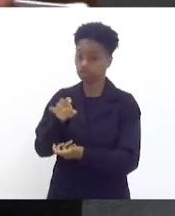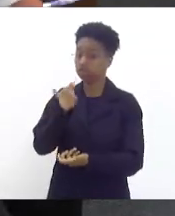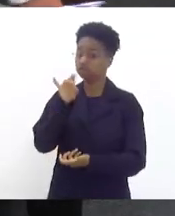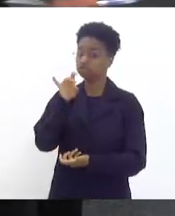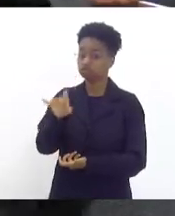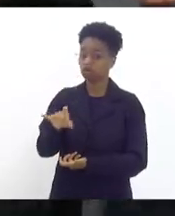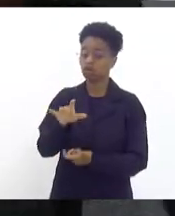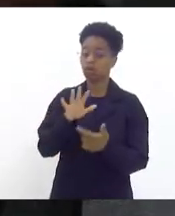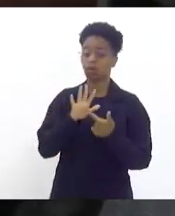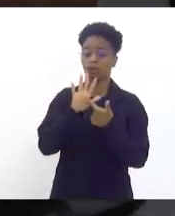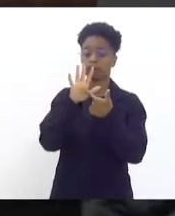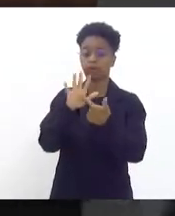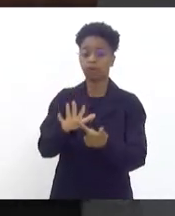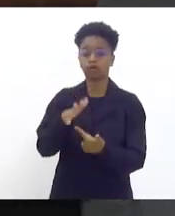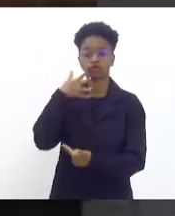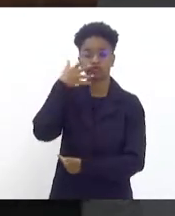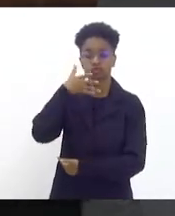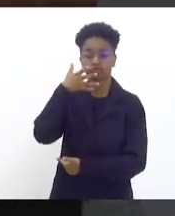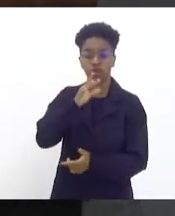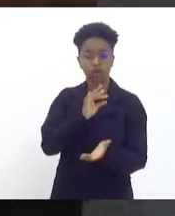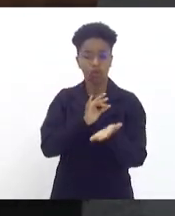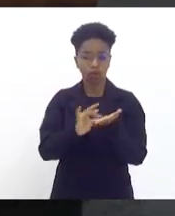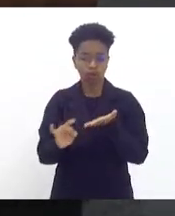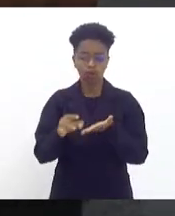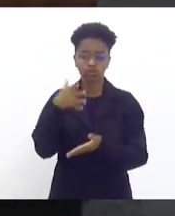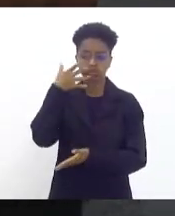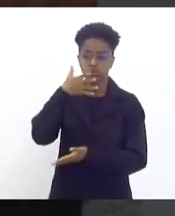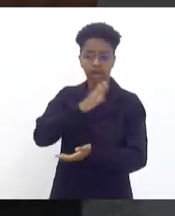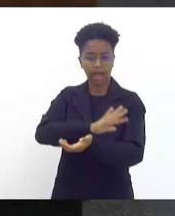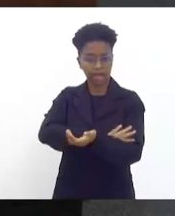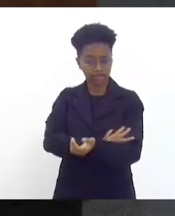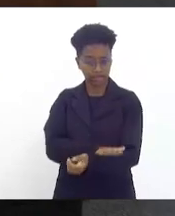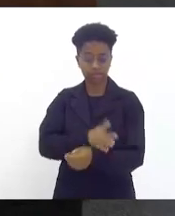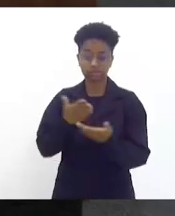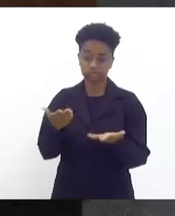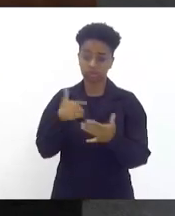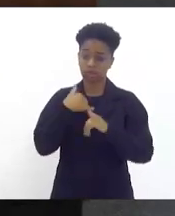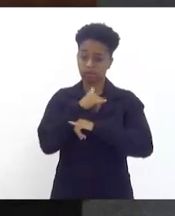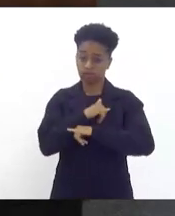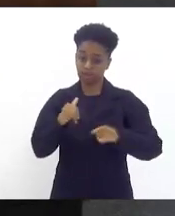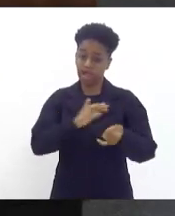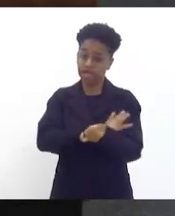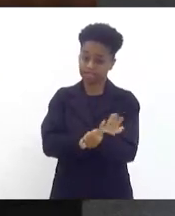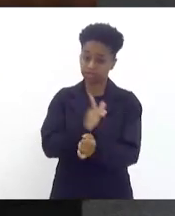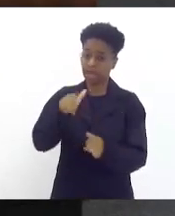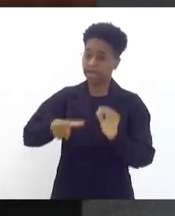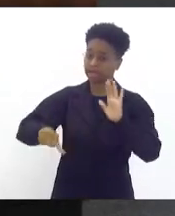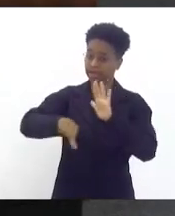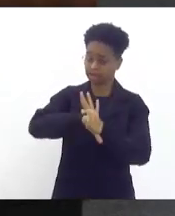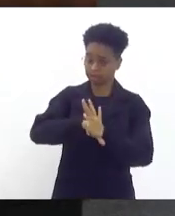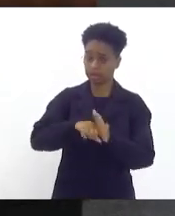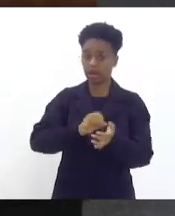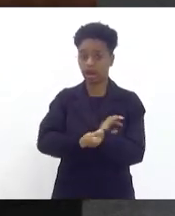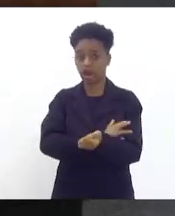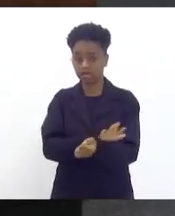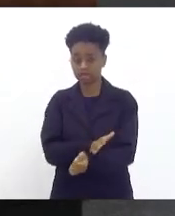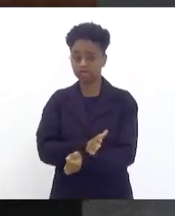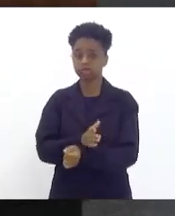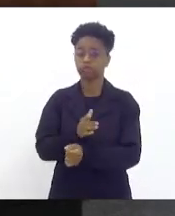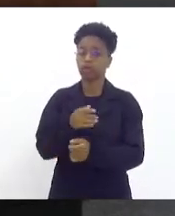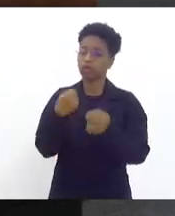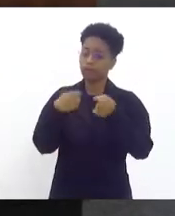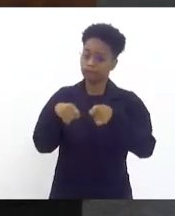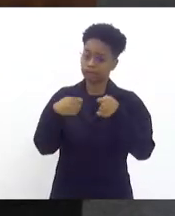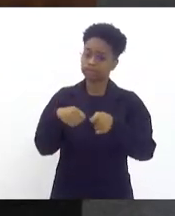reforçam discursos de ódio discursos racistas eu queria reforçar que racismo é crime racismo é crime e